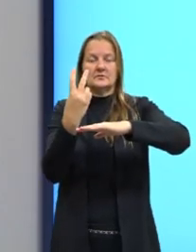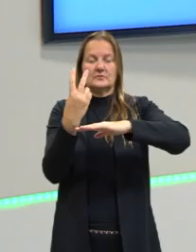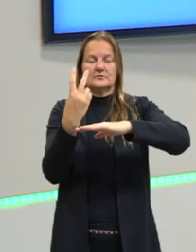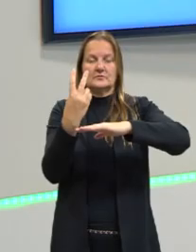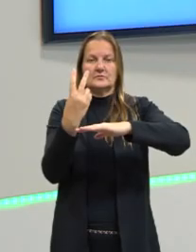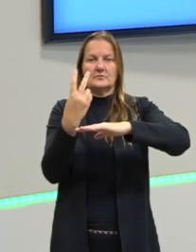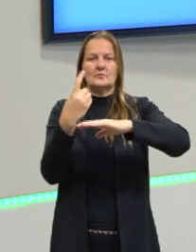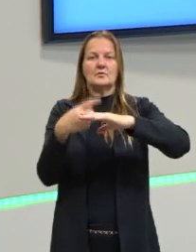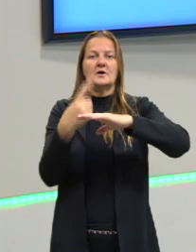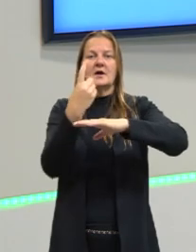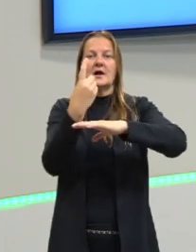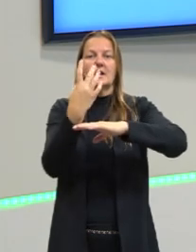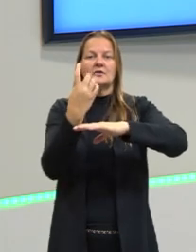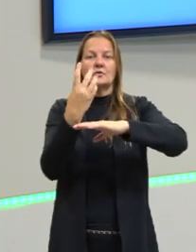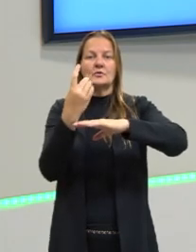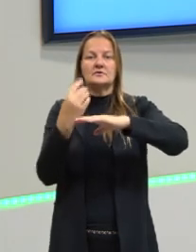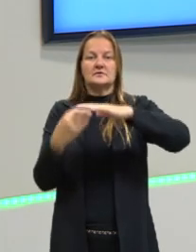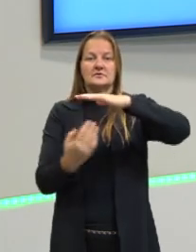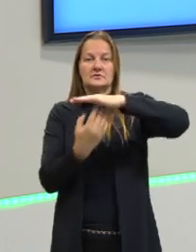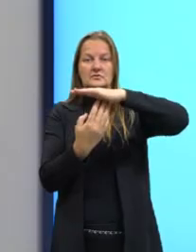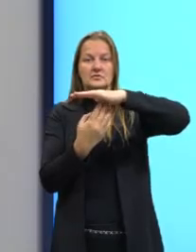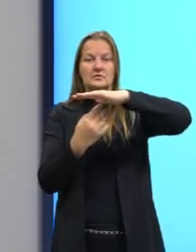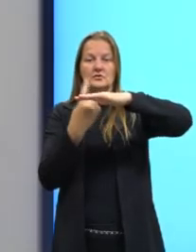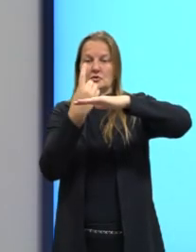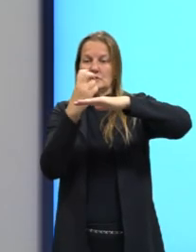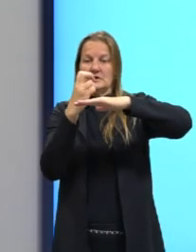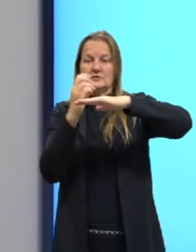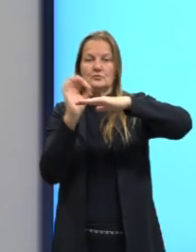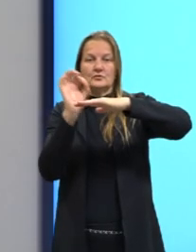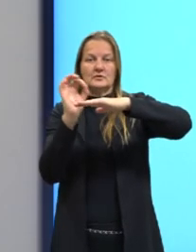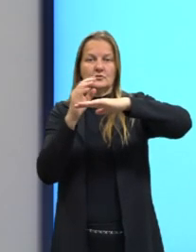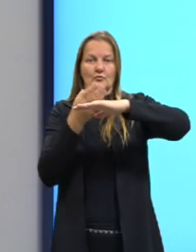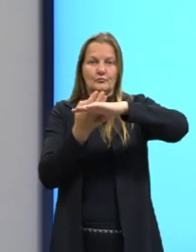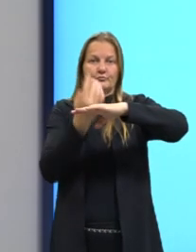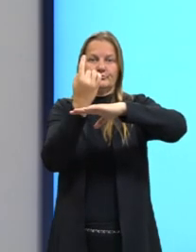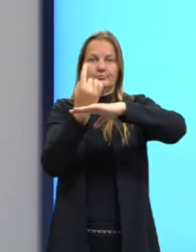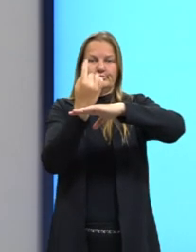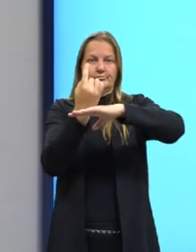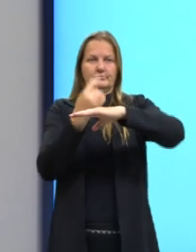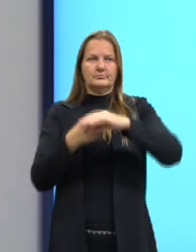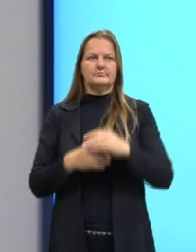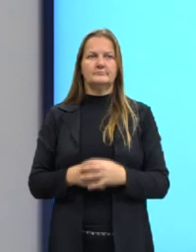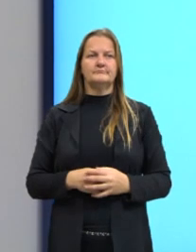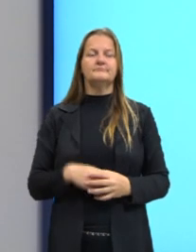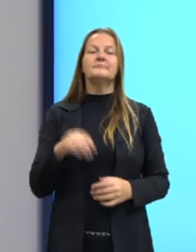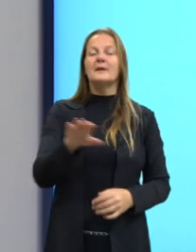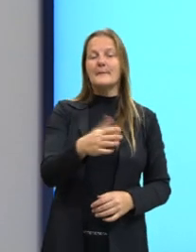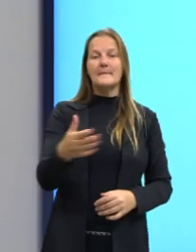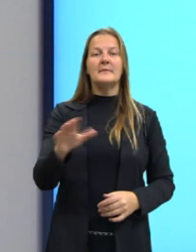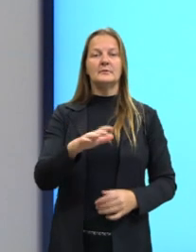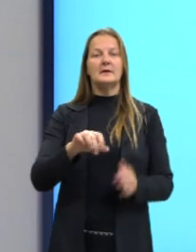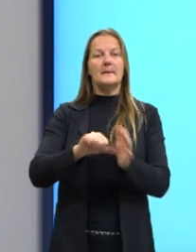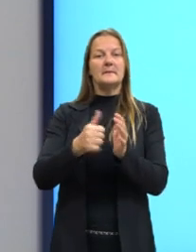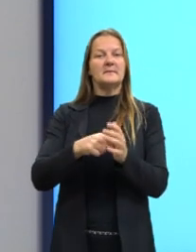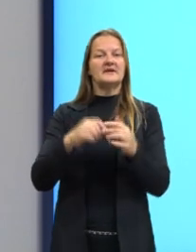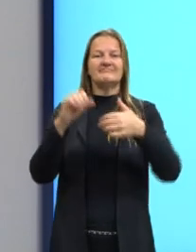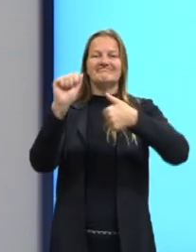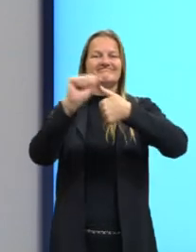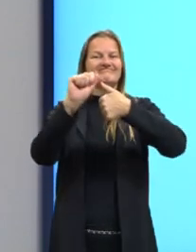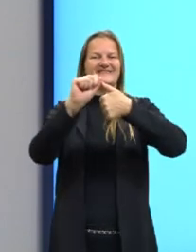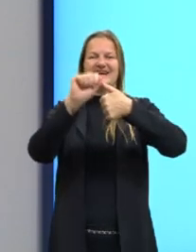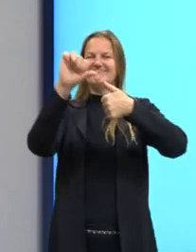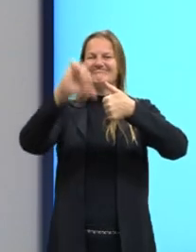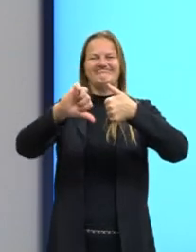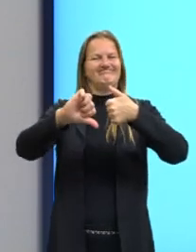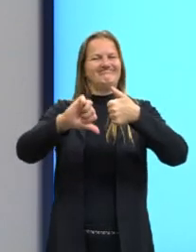EA passagem quatorze por cento talvez quinze por cento alguma coisa aproximada Então a primeira afirmação não